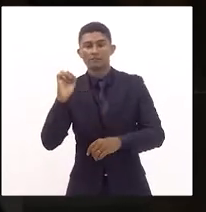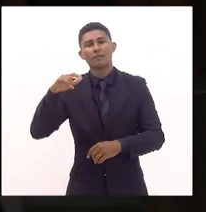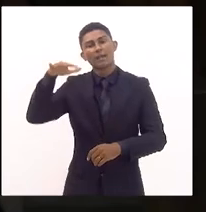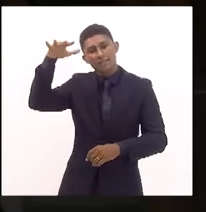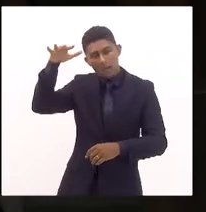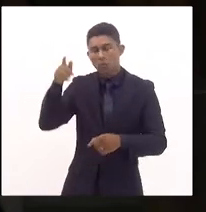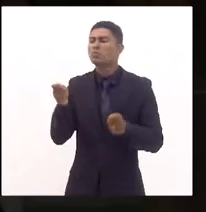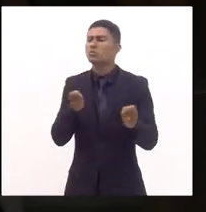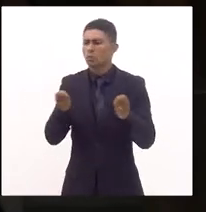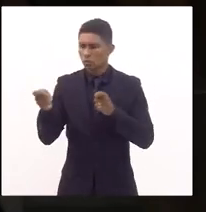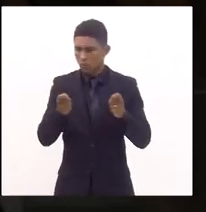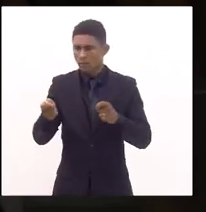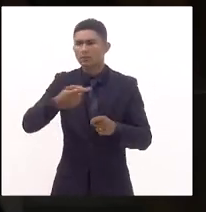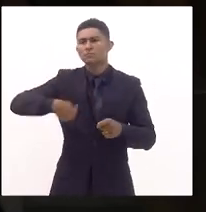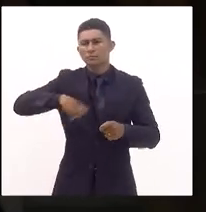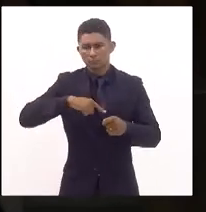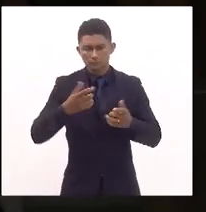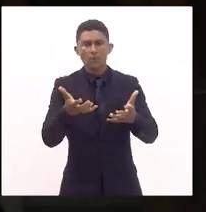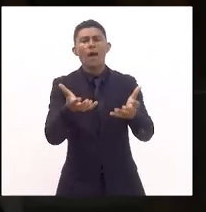está